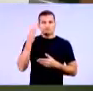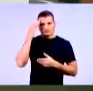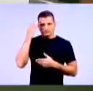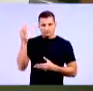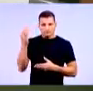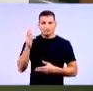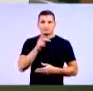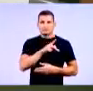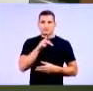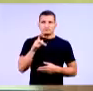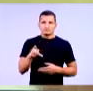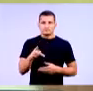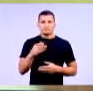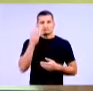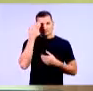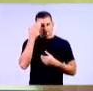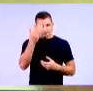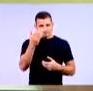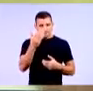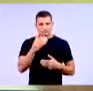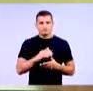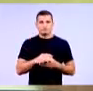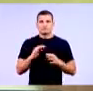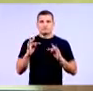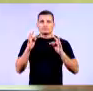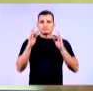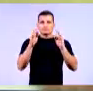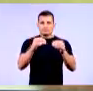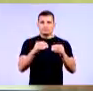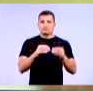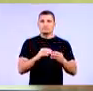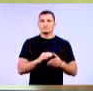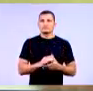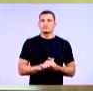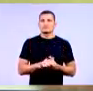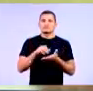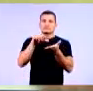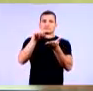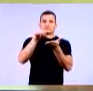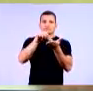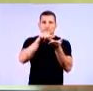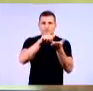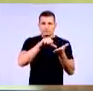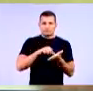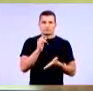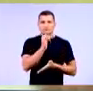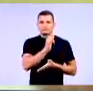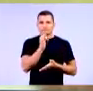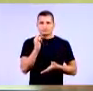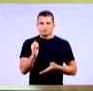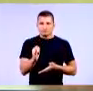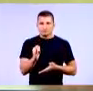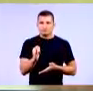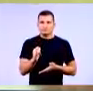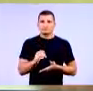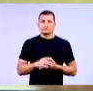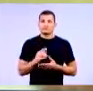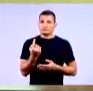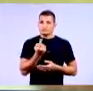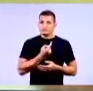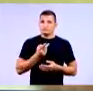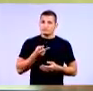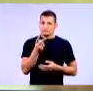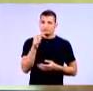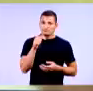presença. Eu é que agradeço e agradeço a todo o pessoal aí, de todos os tutores. E a gente continua aqui para